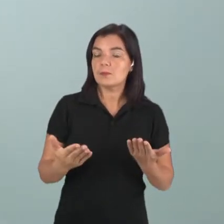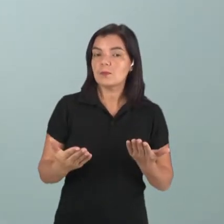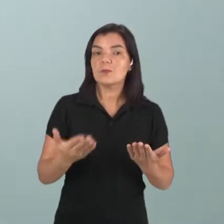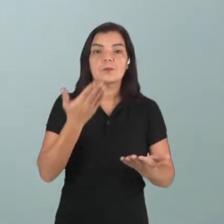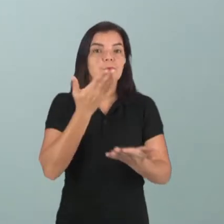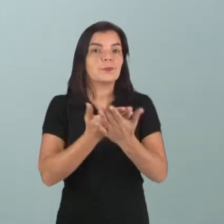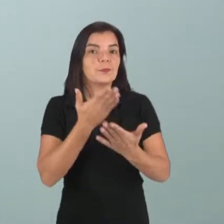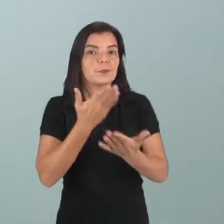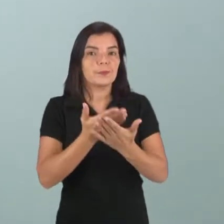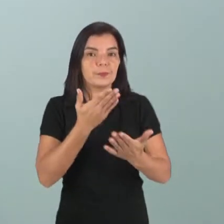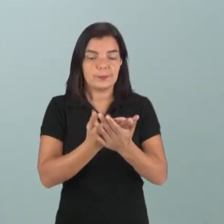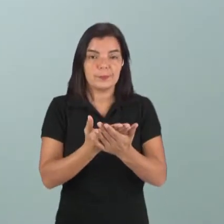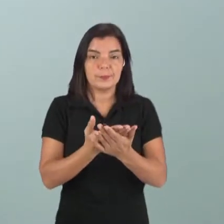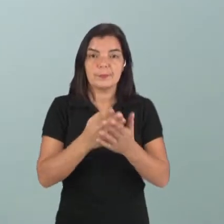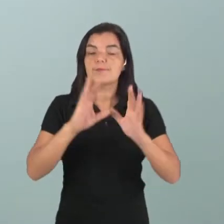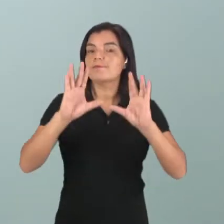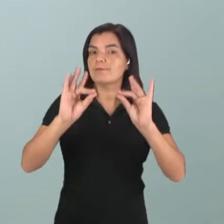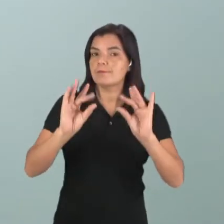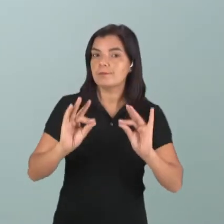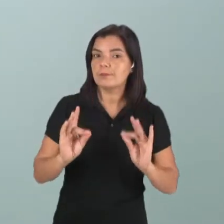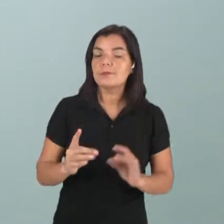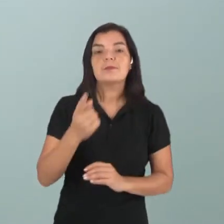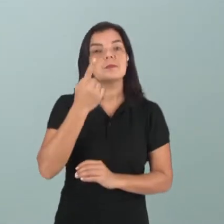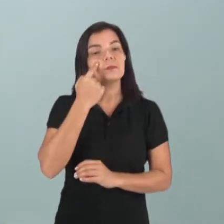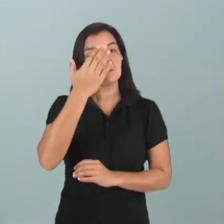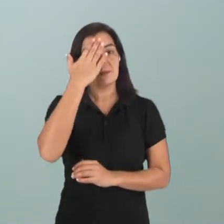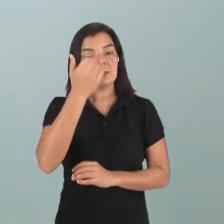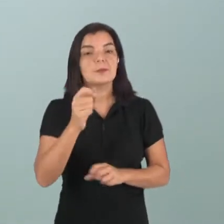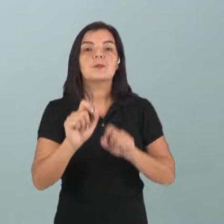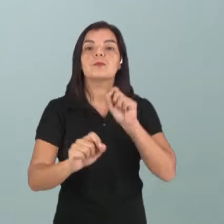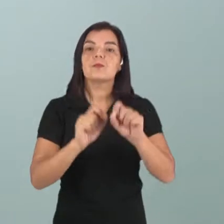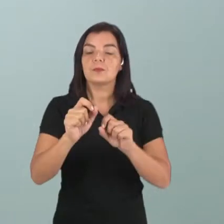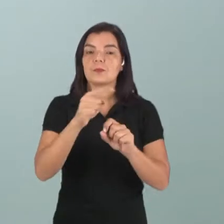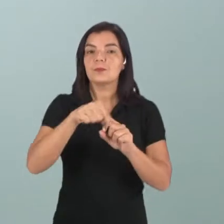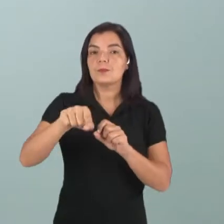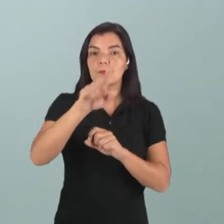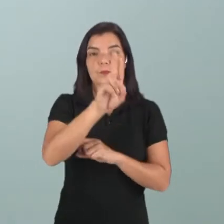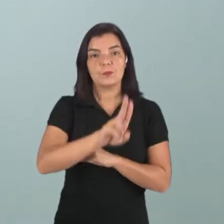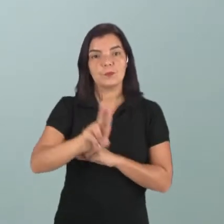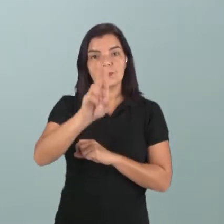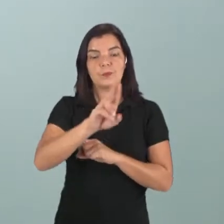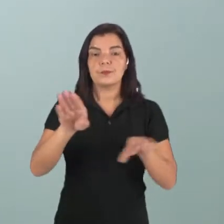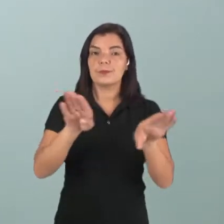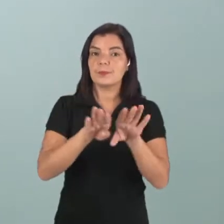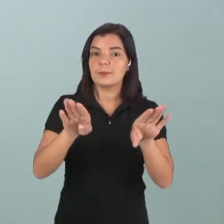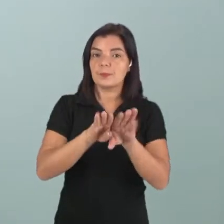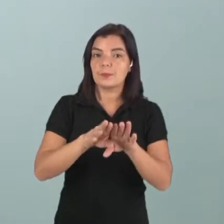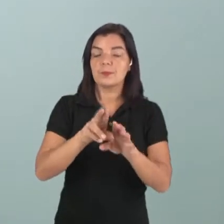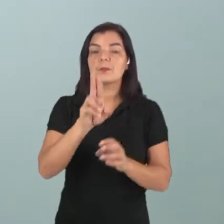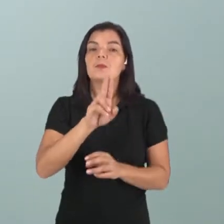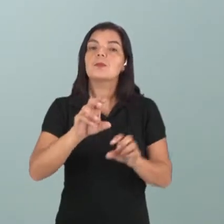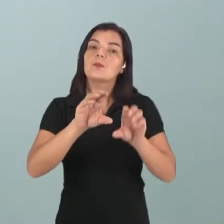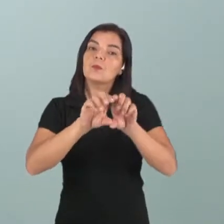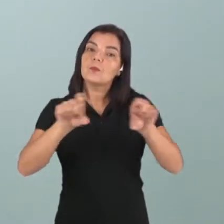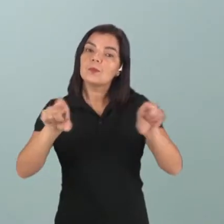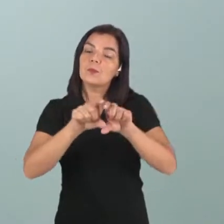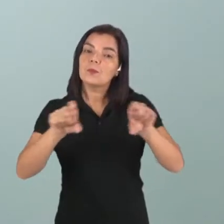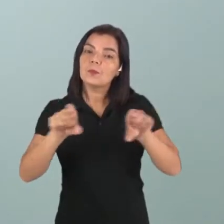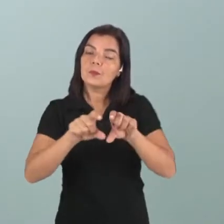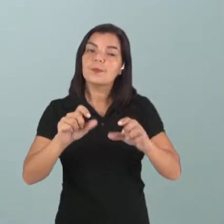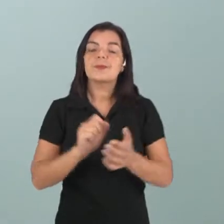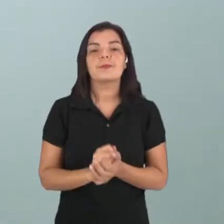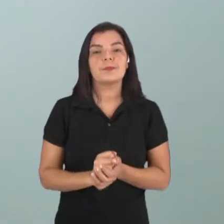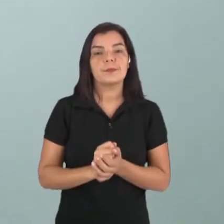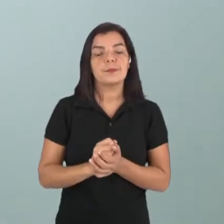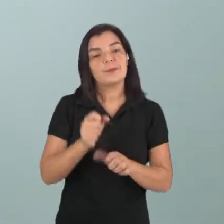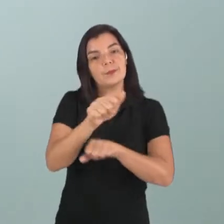de estudo e sintaticamente, nós sabemos que ali, quando você diz que usam também as cordas, nós vamos ter sintaticamente a função